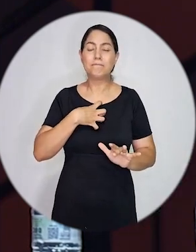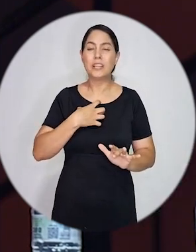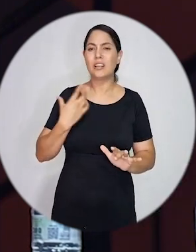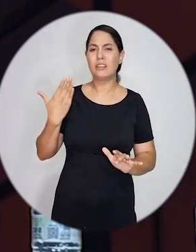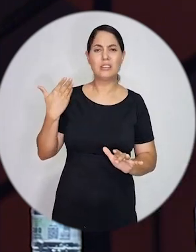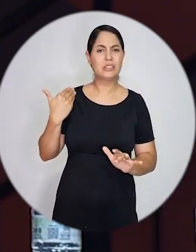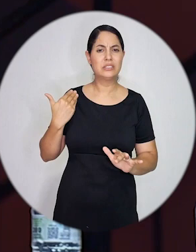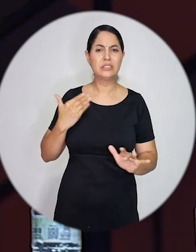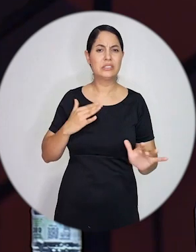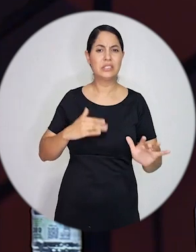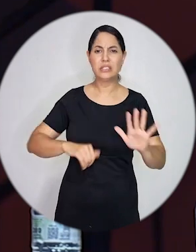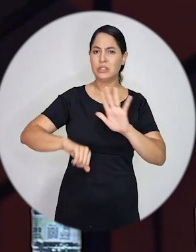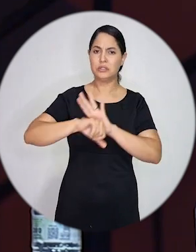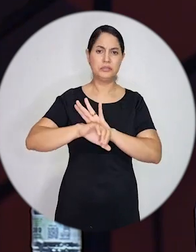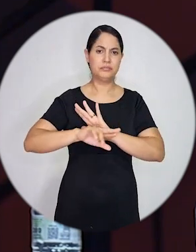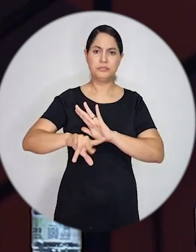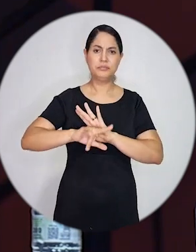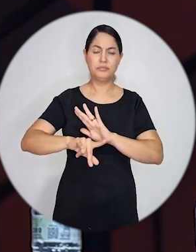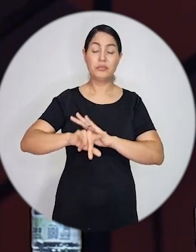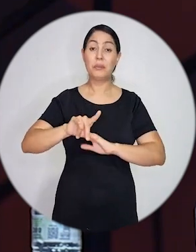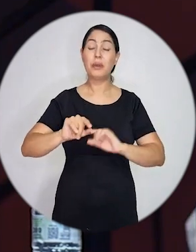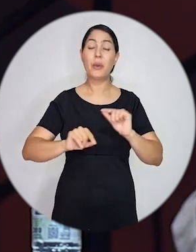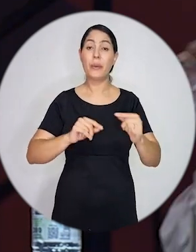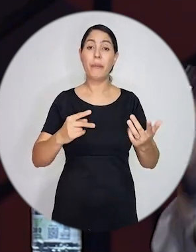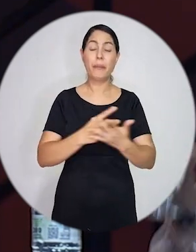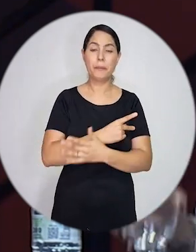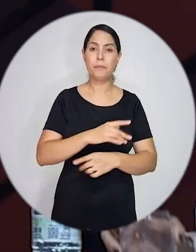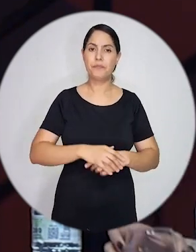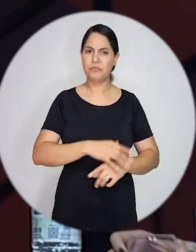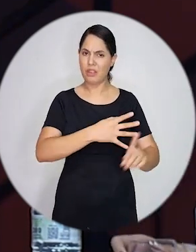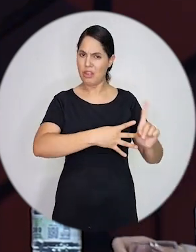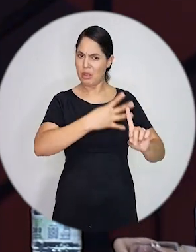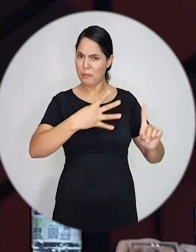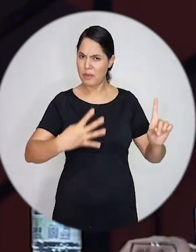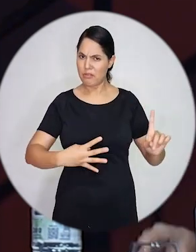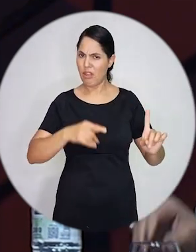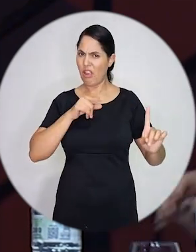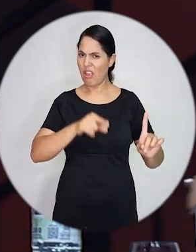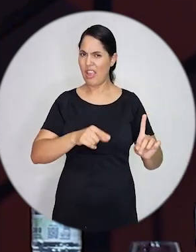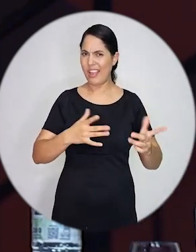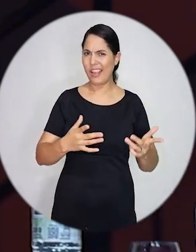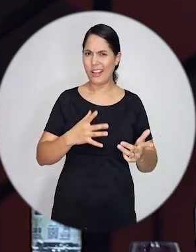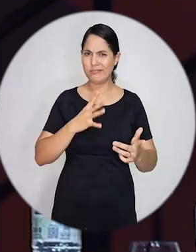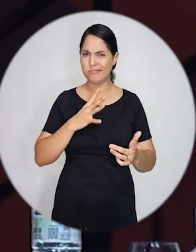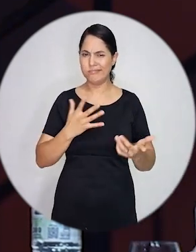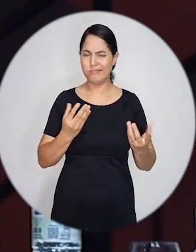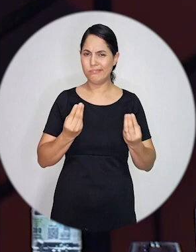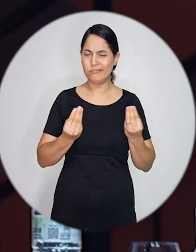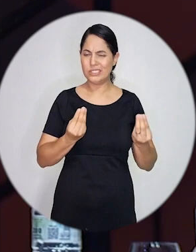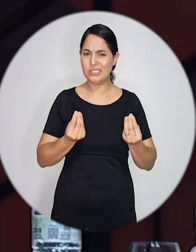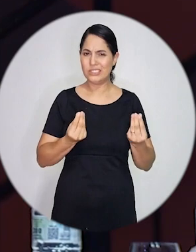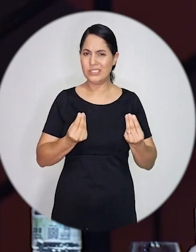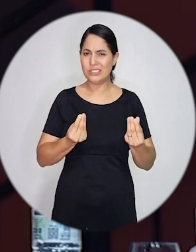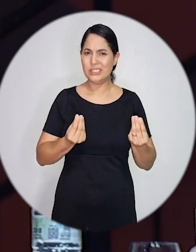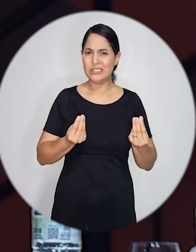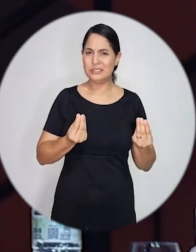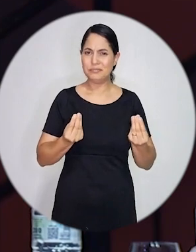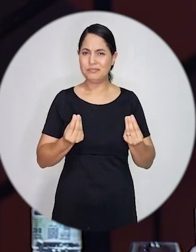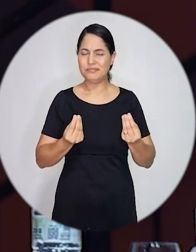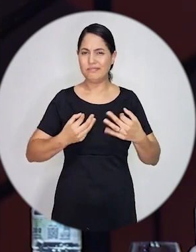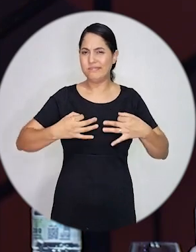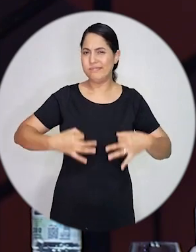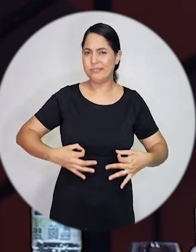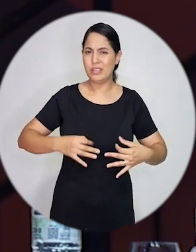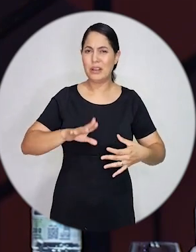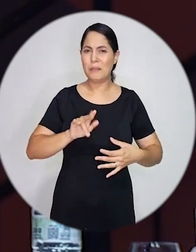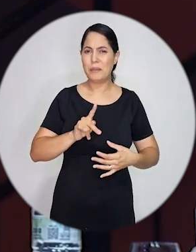que não fosse considerado crime a partir daquele momento, era considerado uma perversão, era considerado alguma coisa que não era bem vista aos